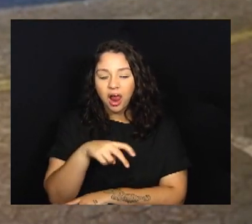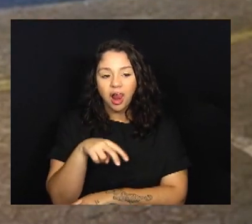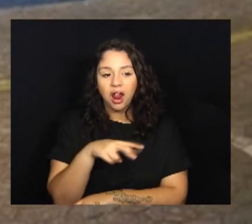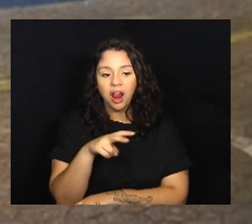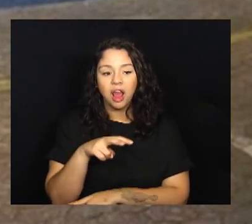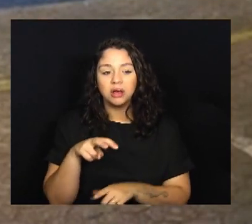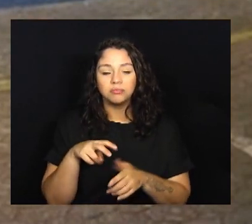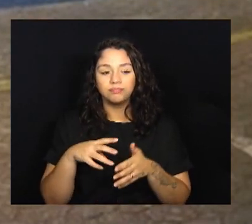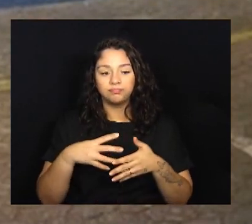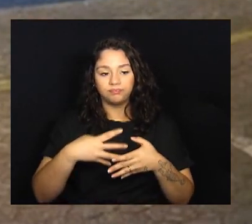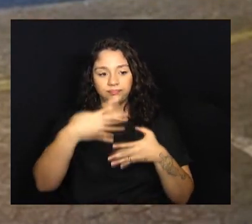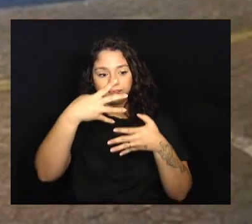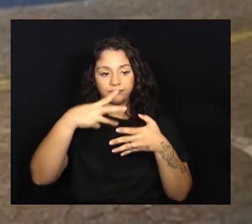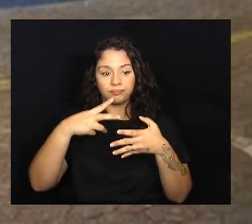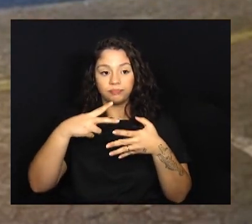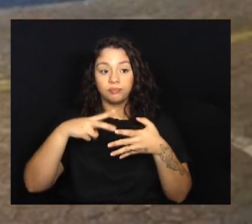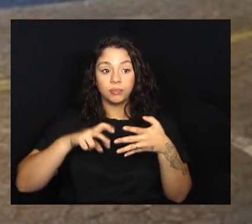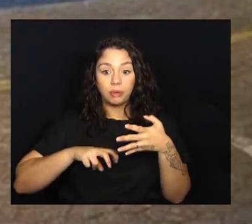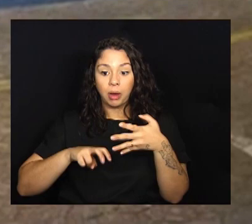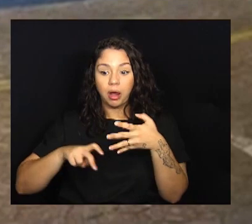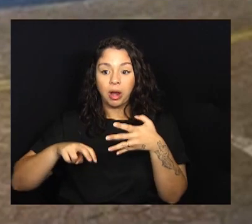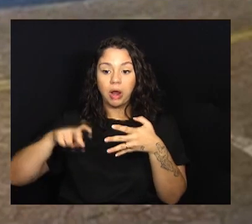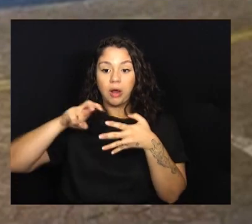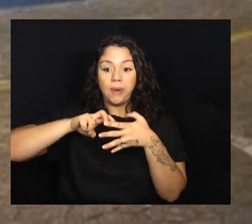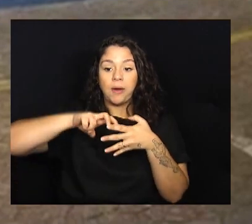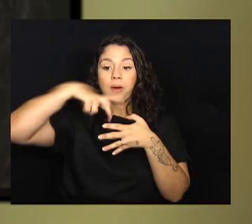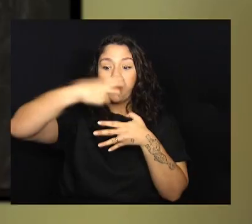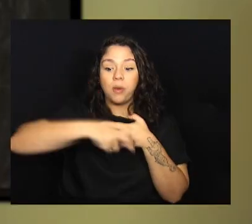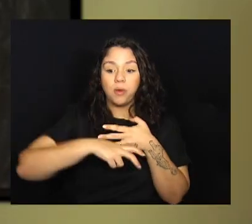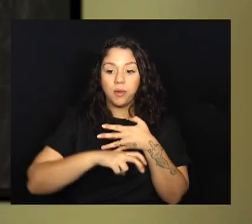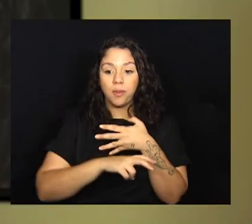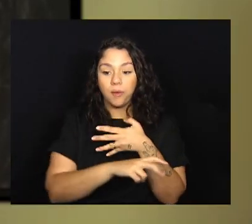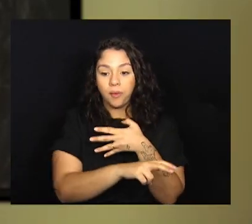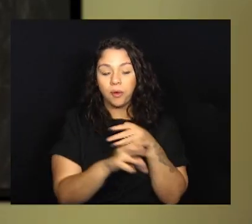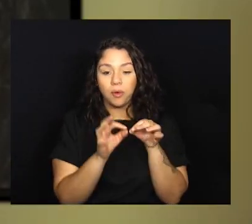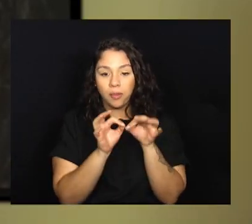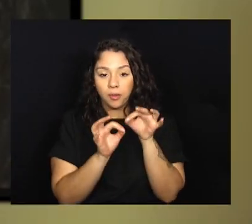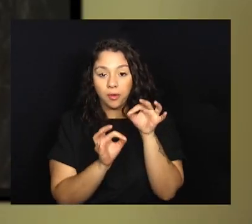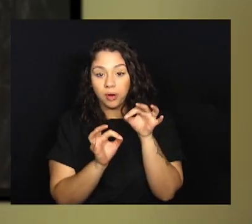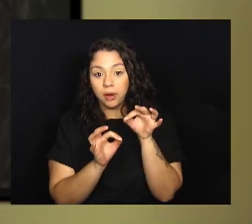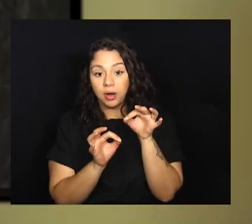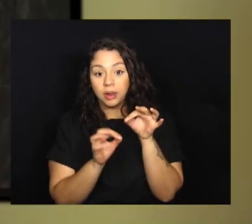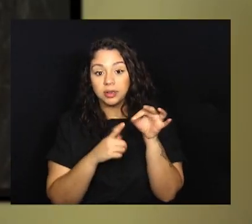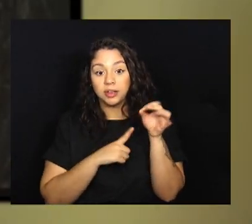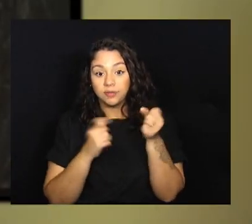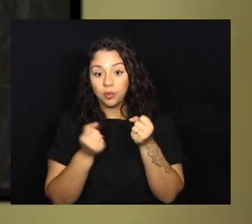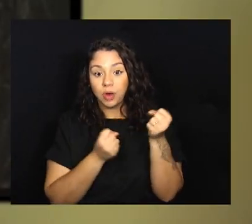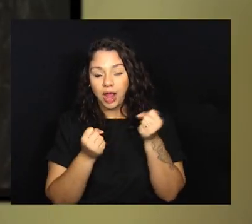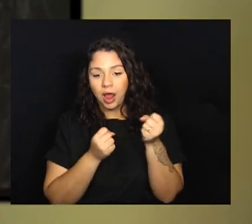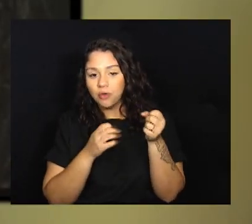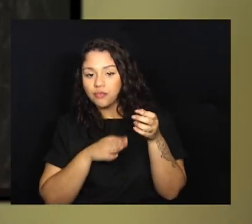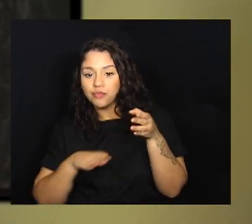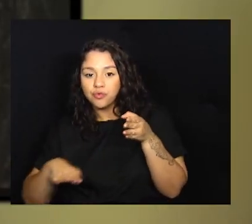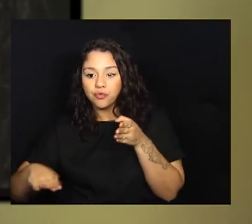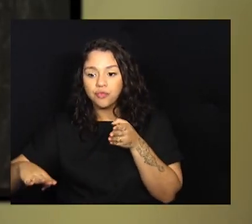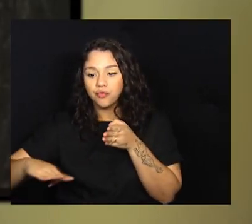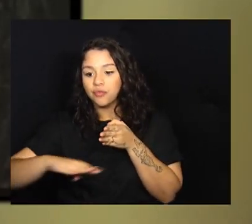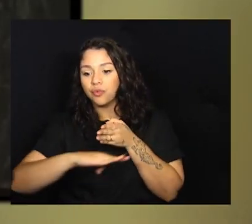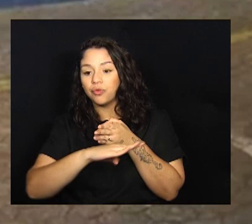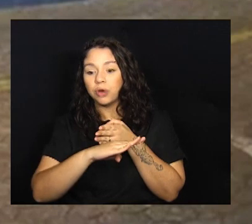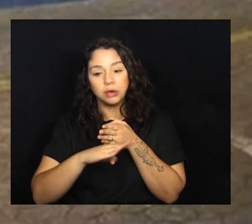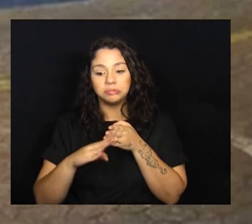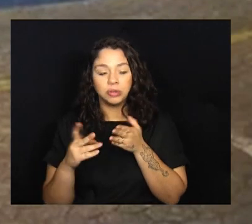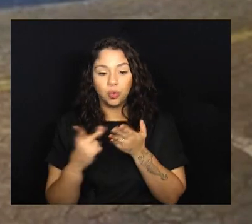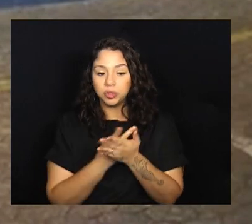distrito de Souzas, pulou esse portão aí com a aproximação de um carro e aí fugiu, não ocorreu nenhum